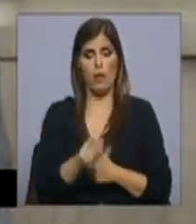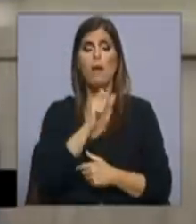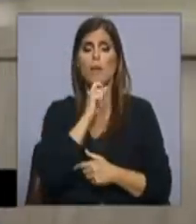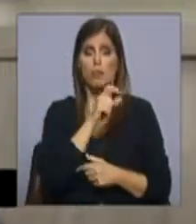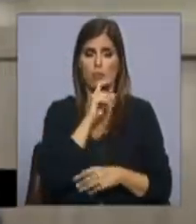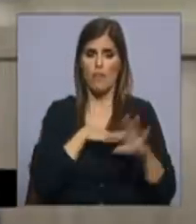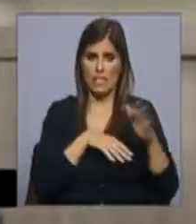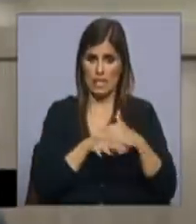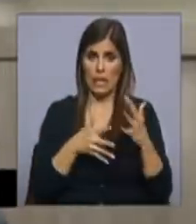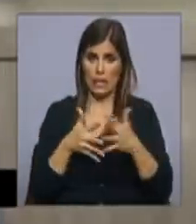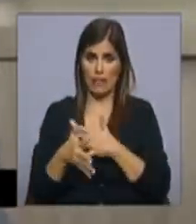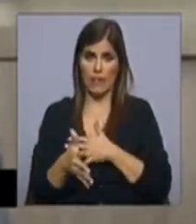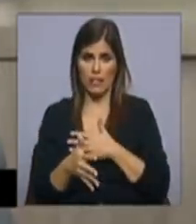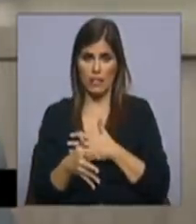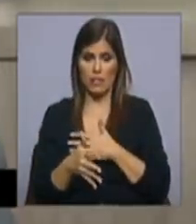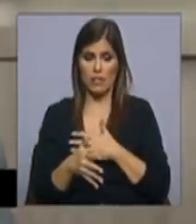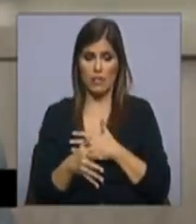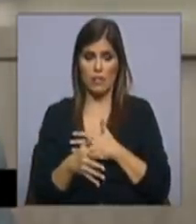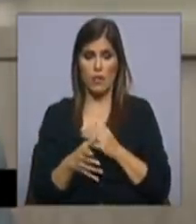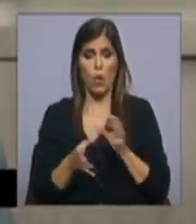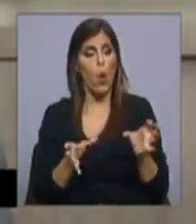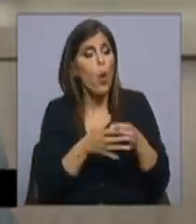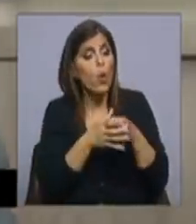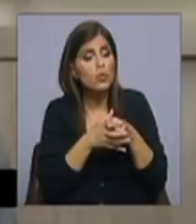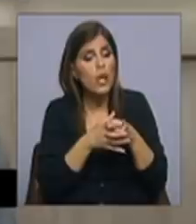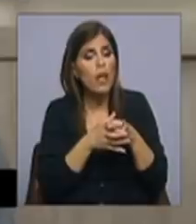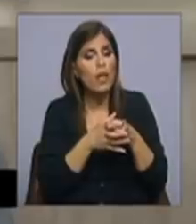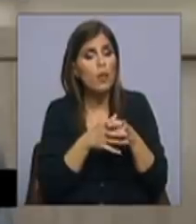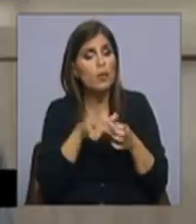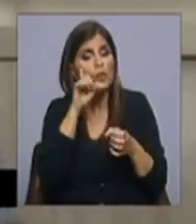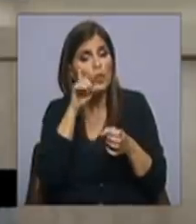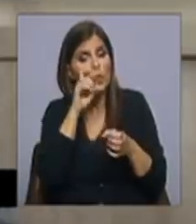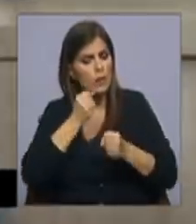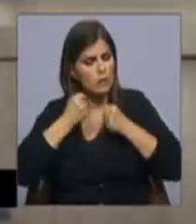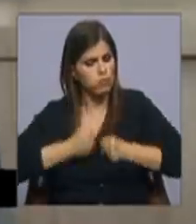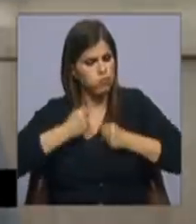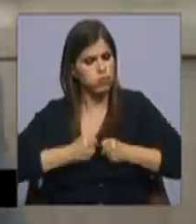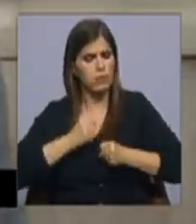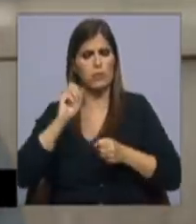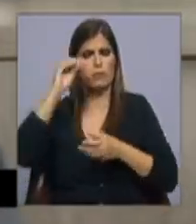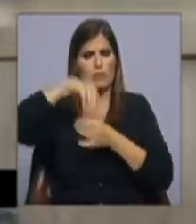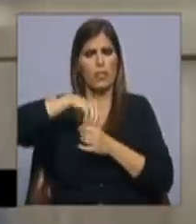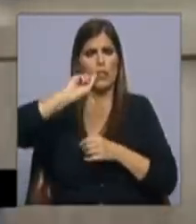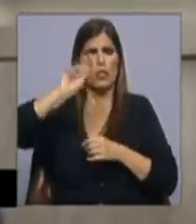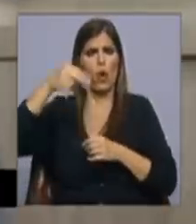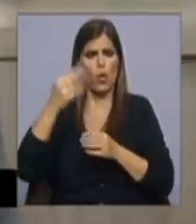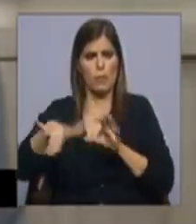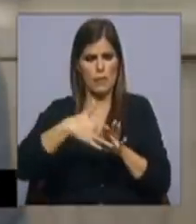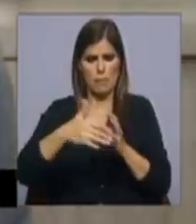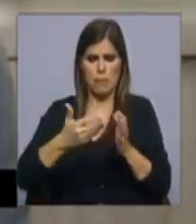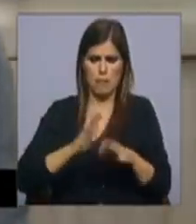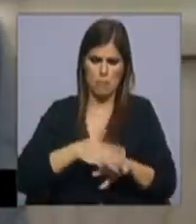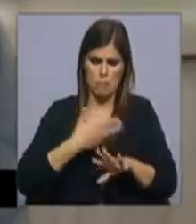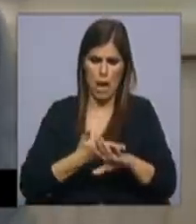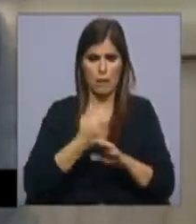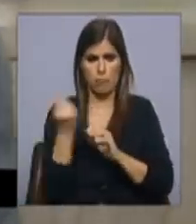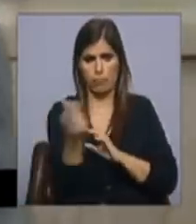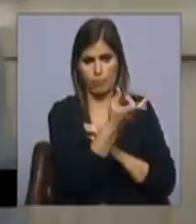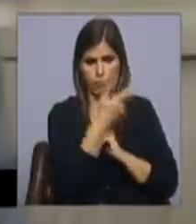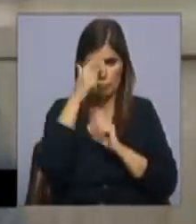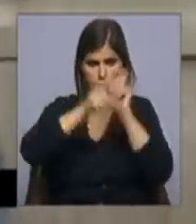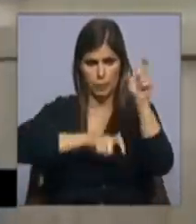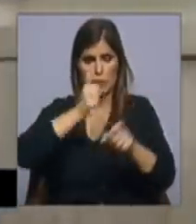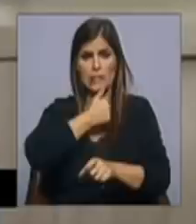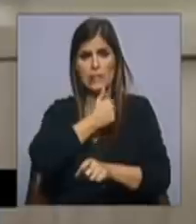feita através de um Conselho de Segurança da ONU mais forte, mais participativo, com mais gente